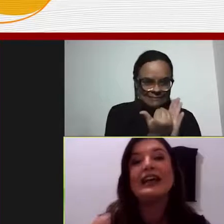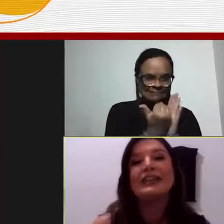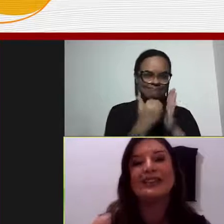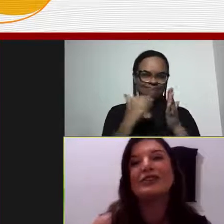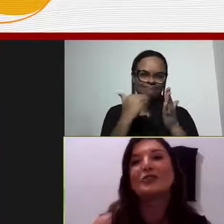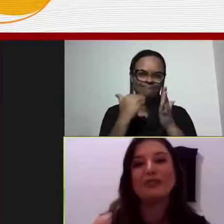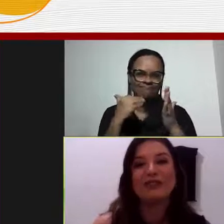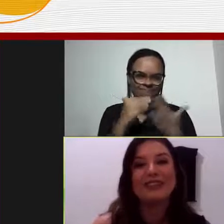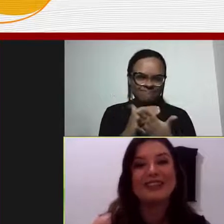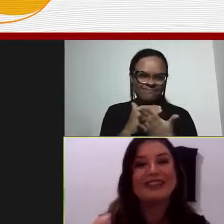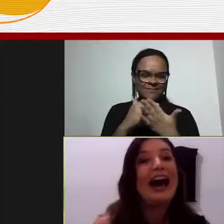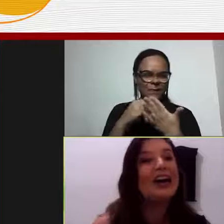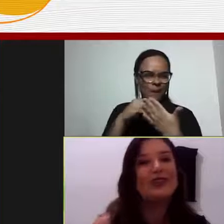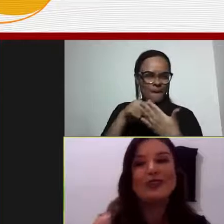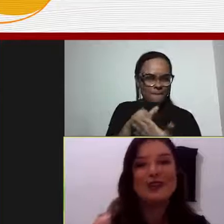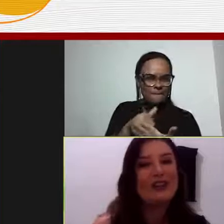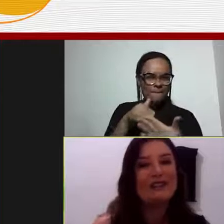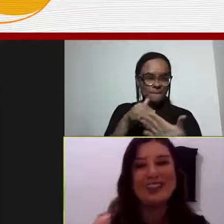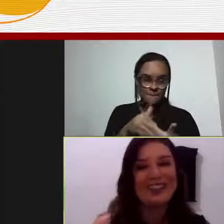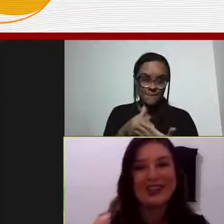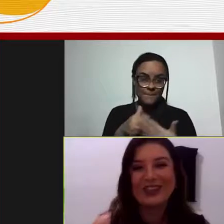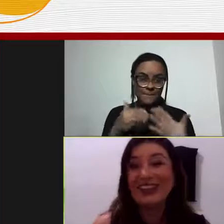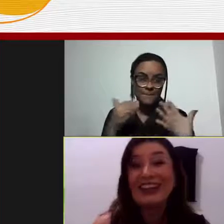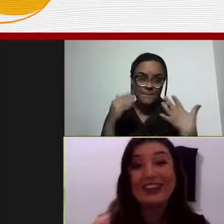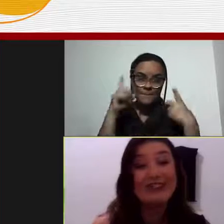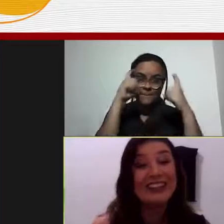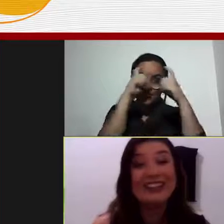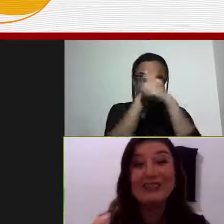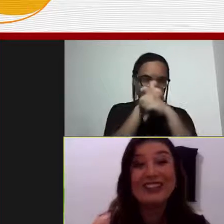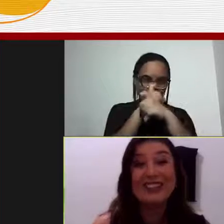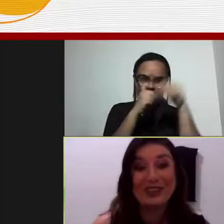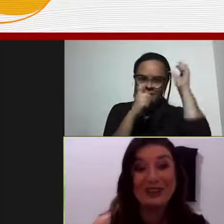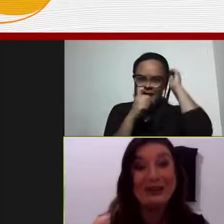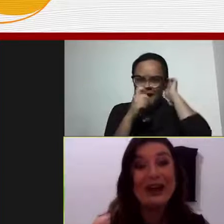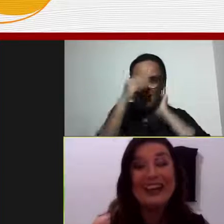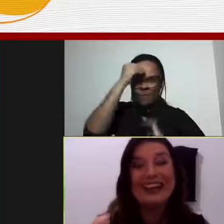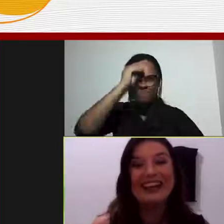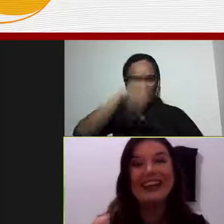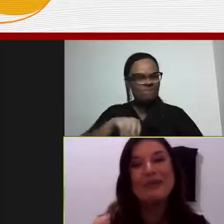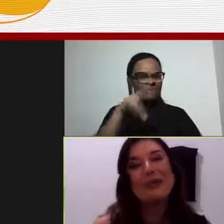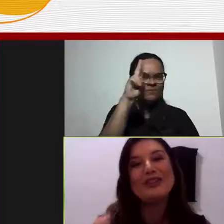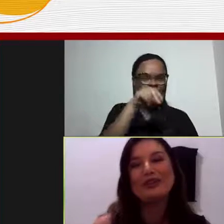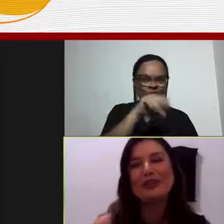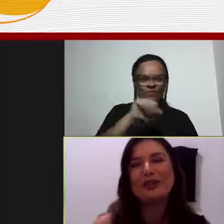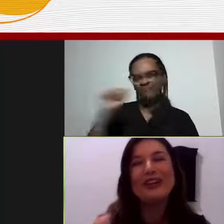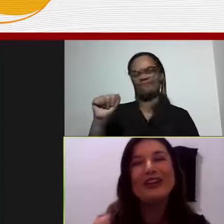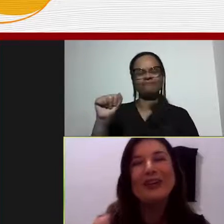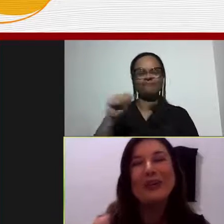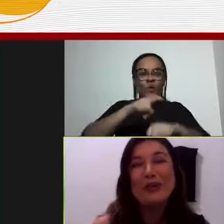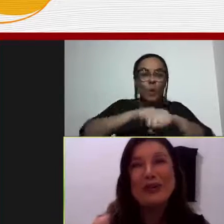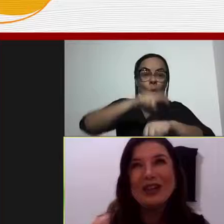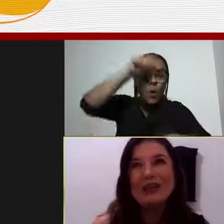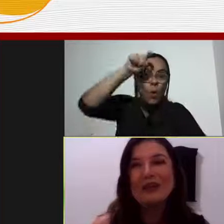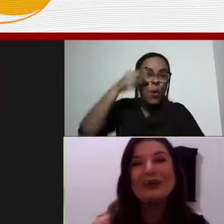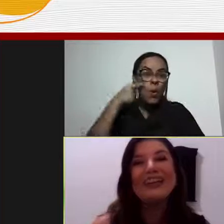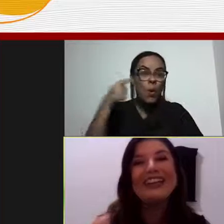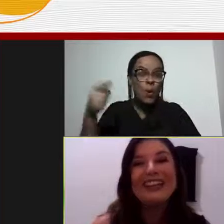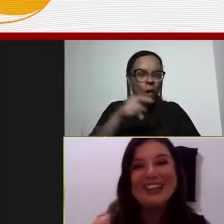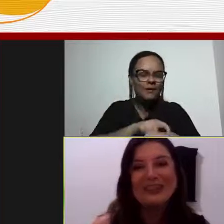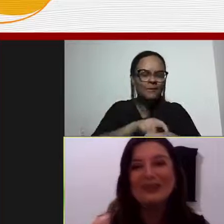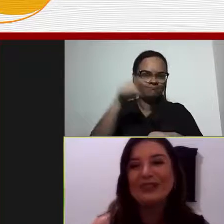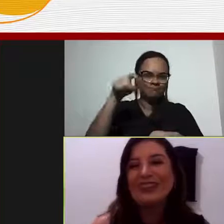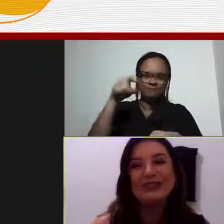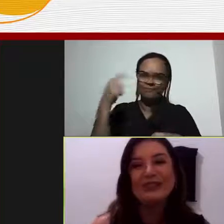barreiras sejam difíceis, a gente não deve desistir. E você não desistiu, e aquele momento foi único